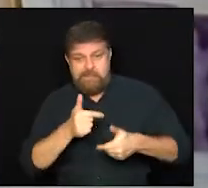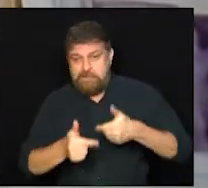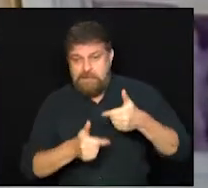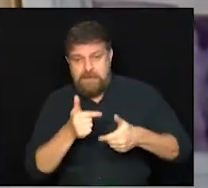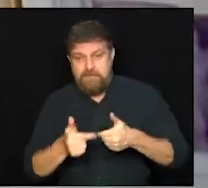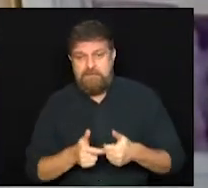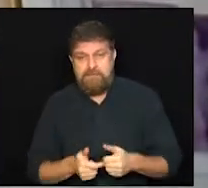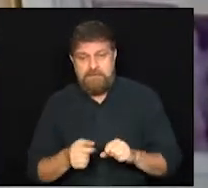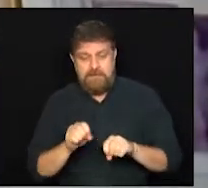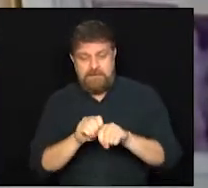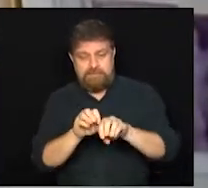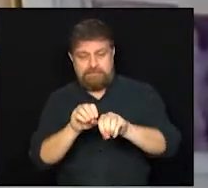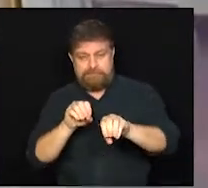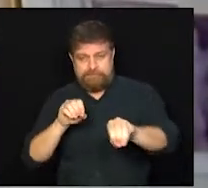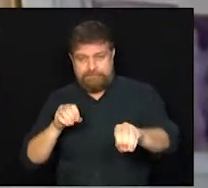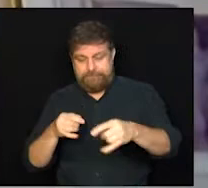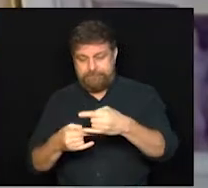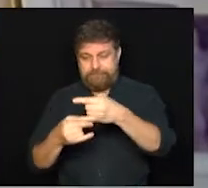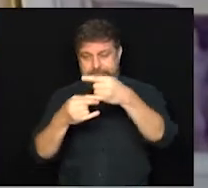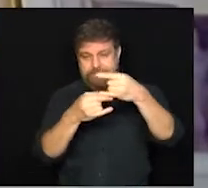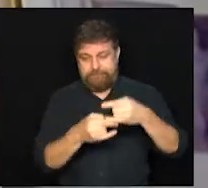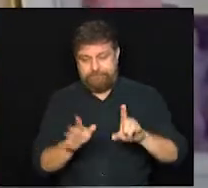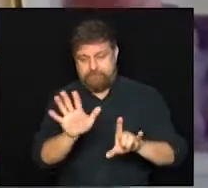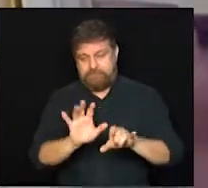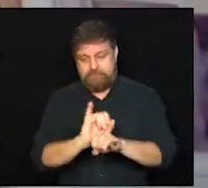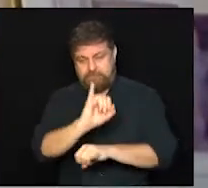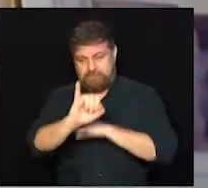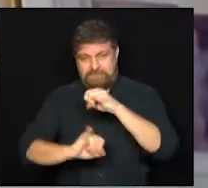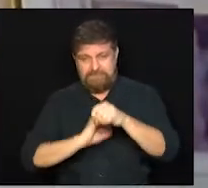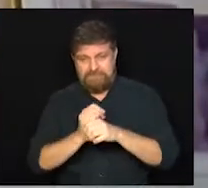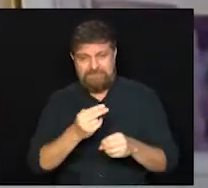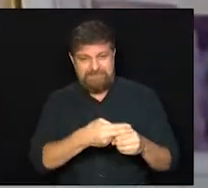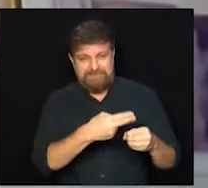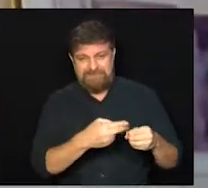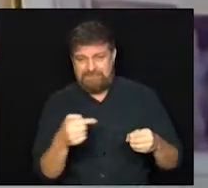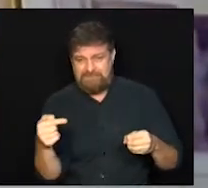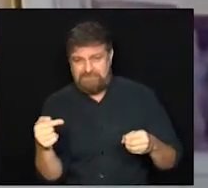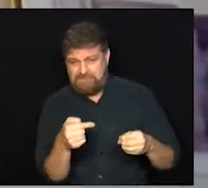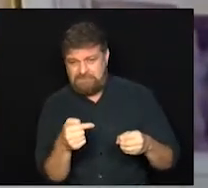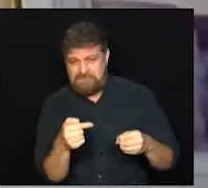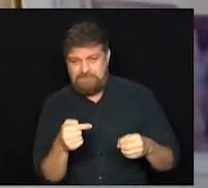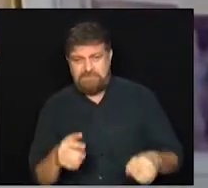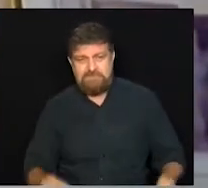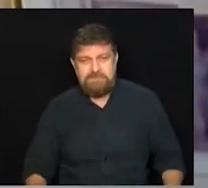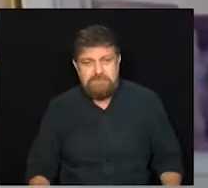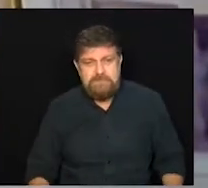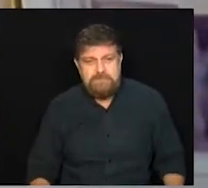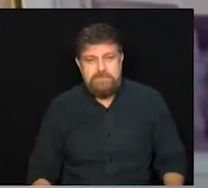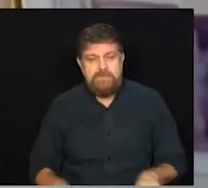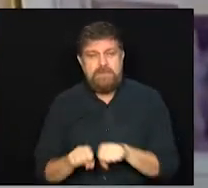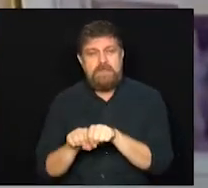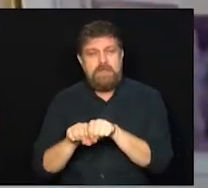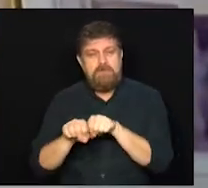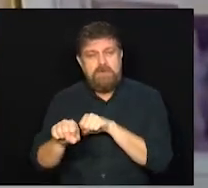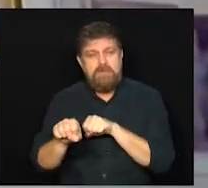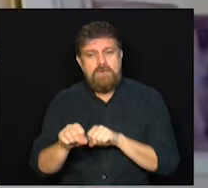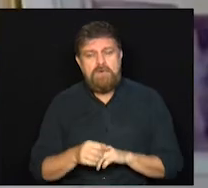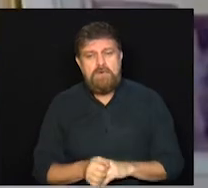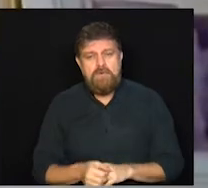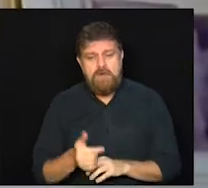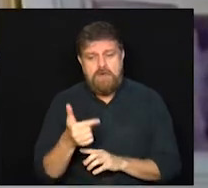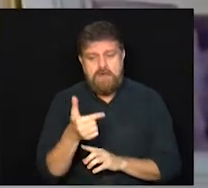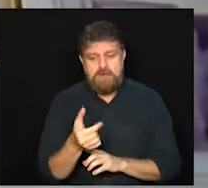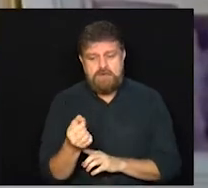trabalho remoto, porque a gente continua intensamente. A Unicamp formou em